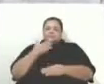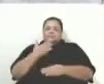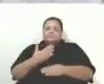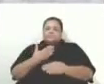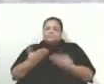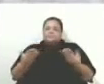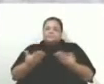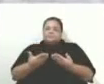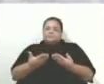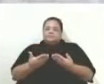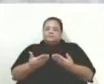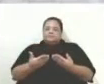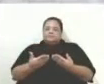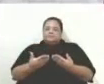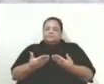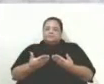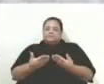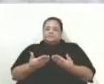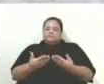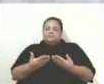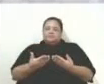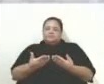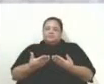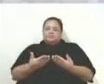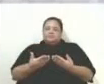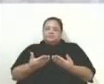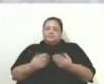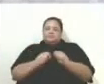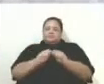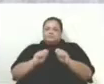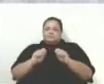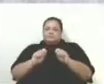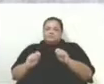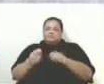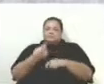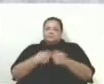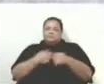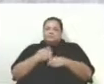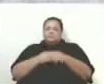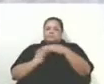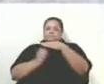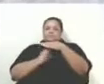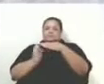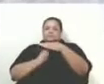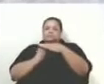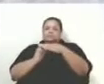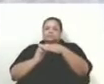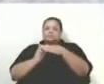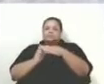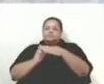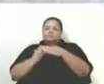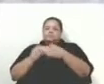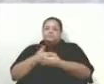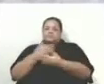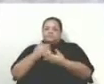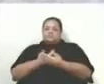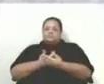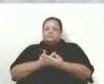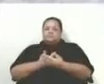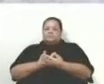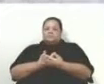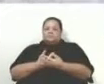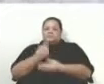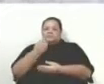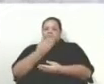para a SEB, que é a nossa Associação Comercial e Empresarial de Botucatu, através da solicitação de uma